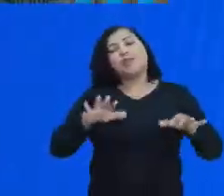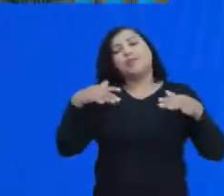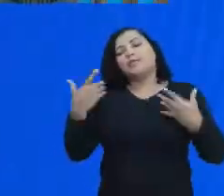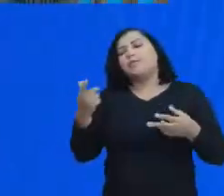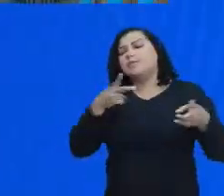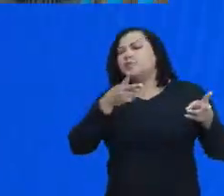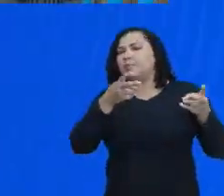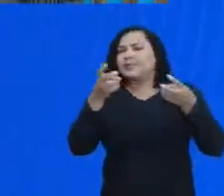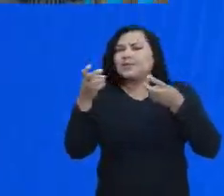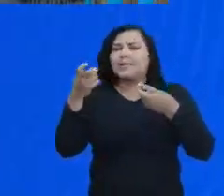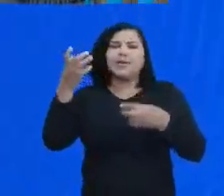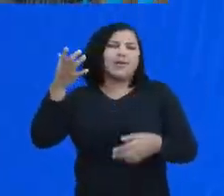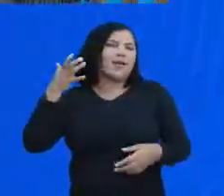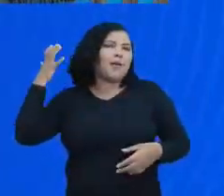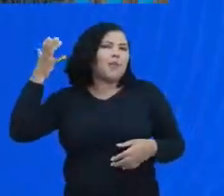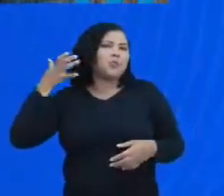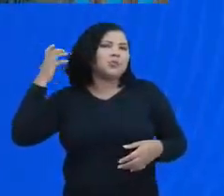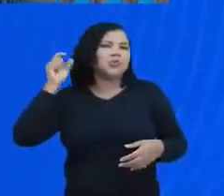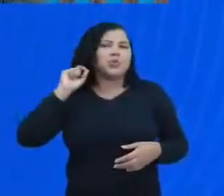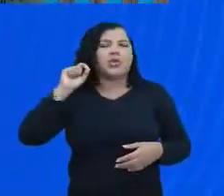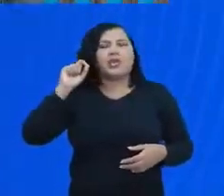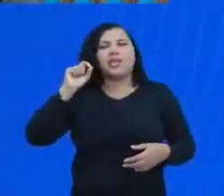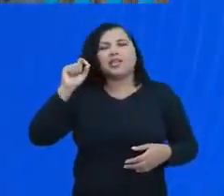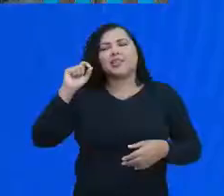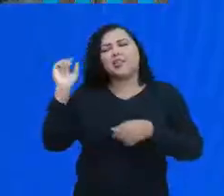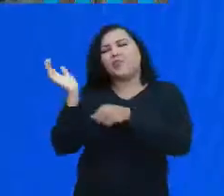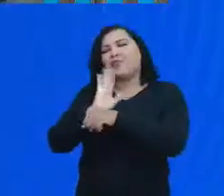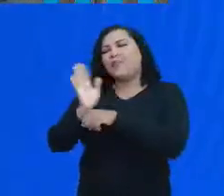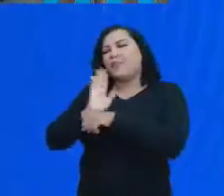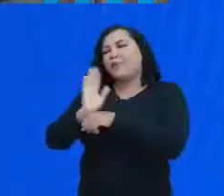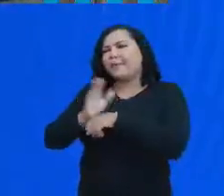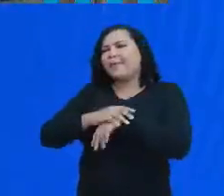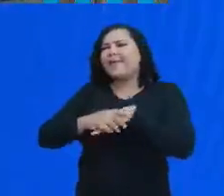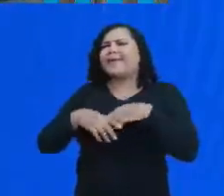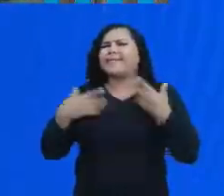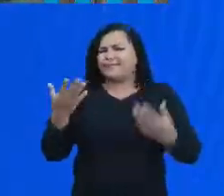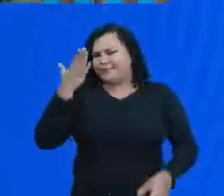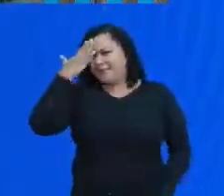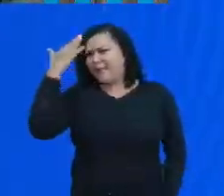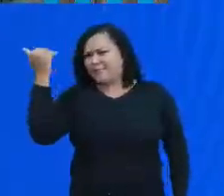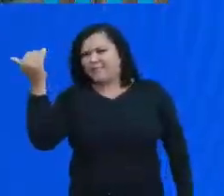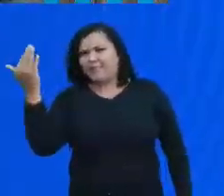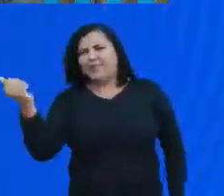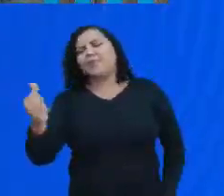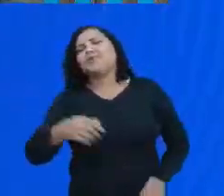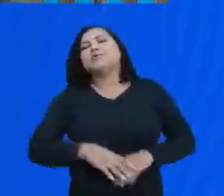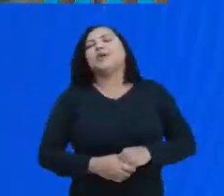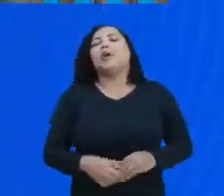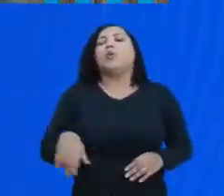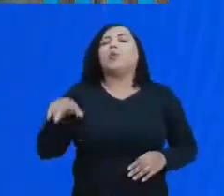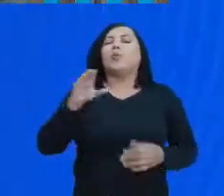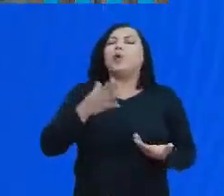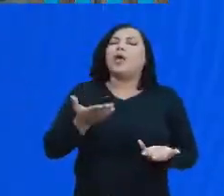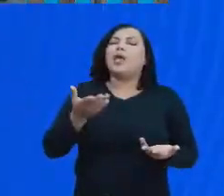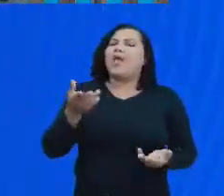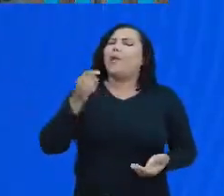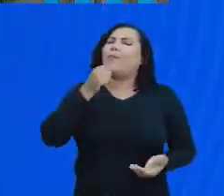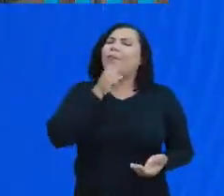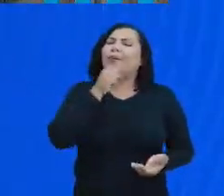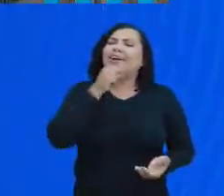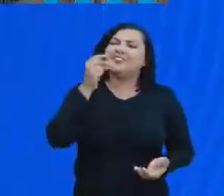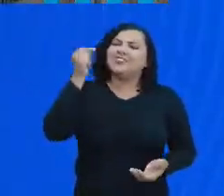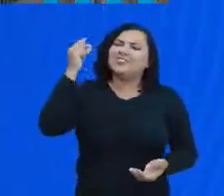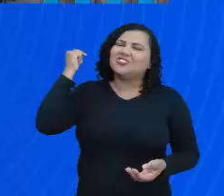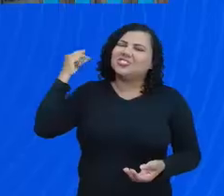Aí vocês viram a música de um filme bem emblemático, assim, bem conhecido. É um filme um pouco